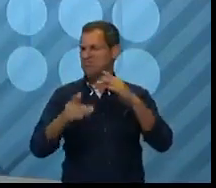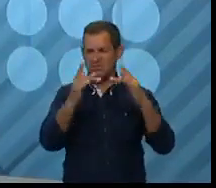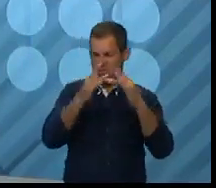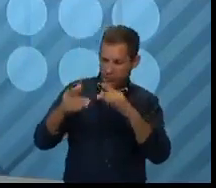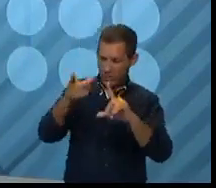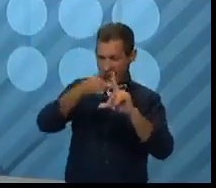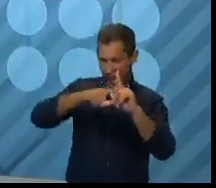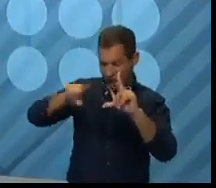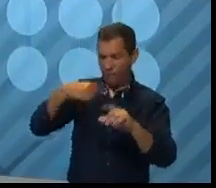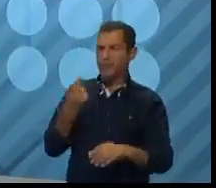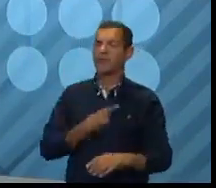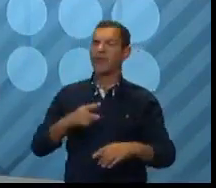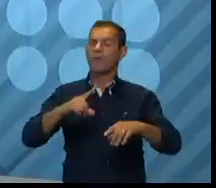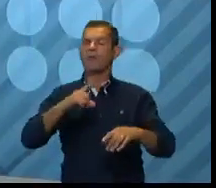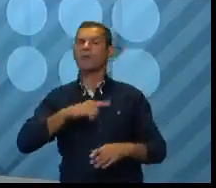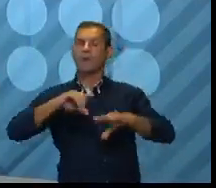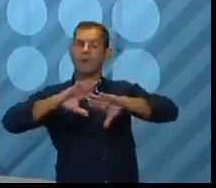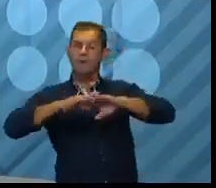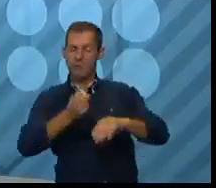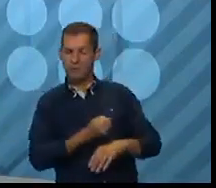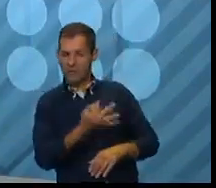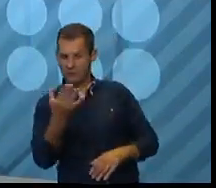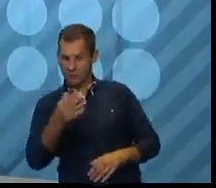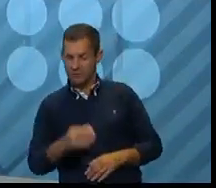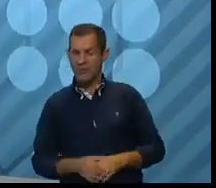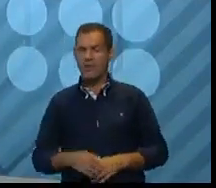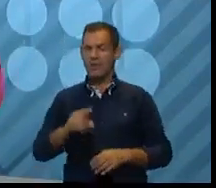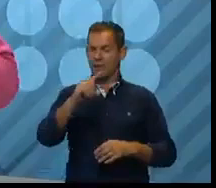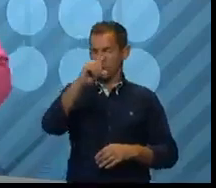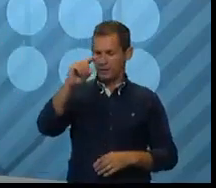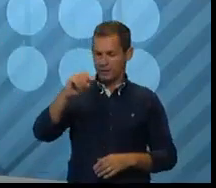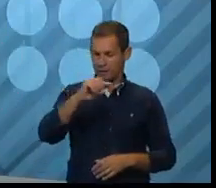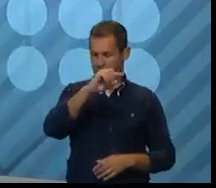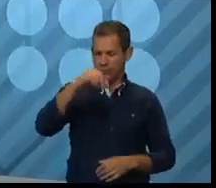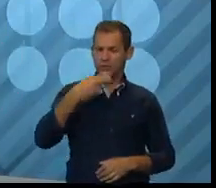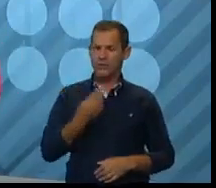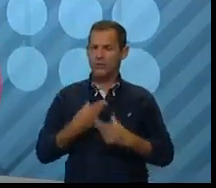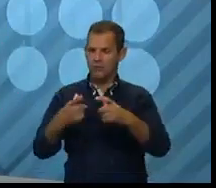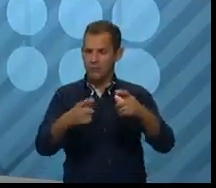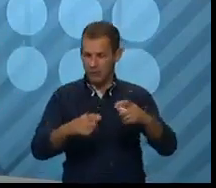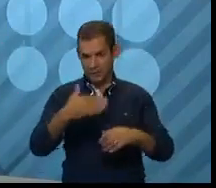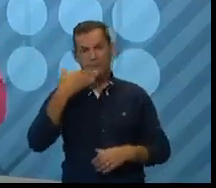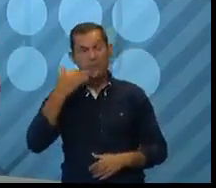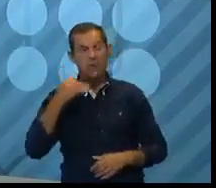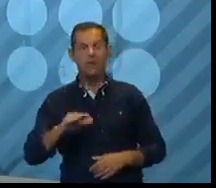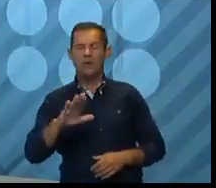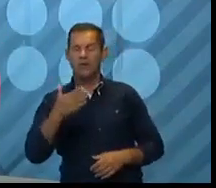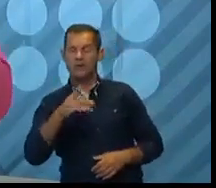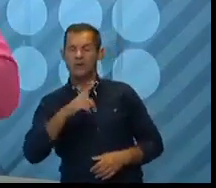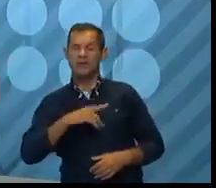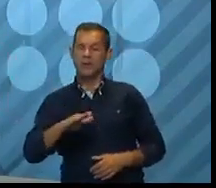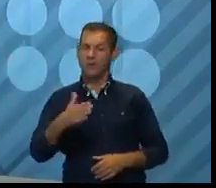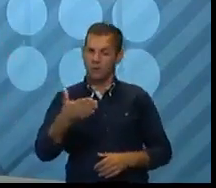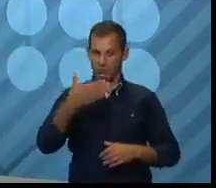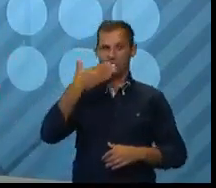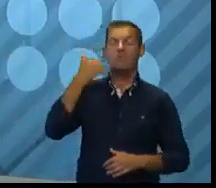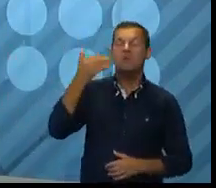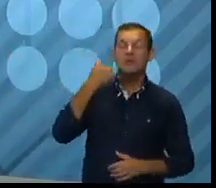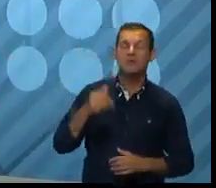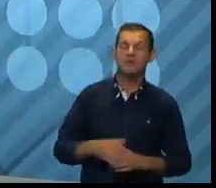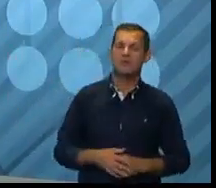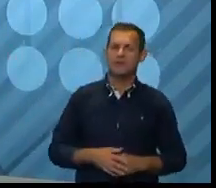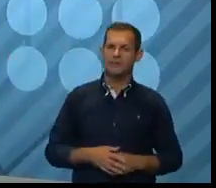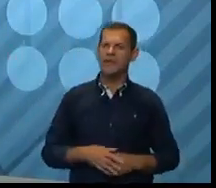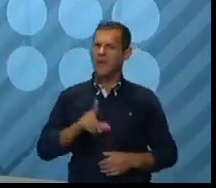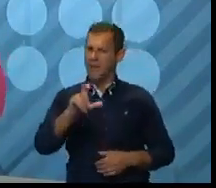curva. Será que se a gente aumentar a quantidade de retângulos, a nossa área ela vai ser melhor aproximada, vai ter uma aproximação